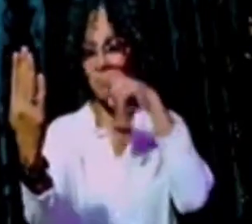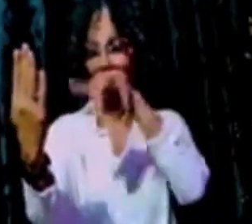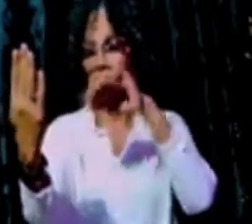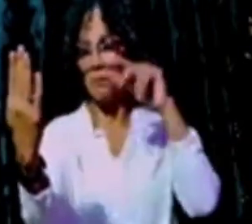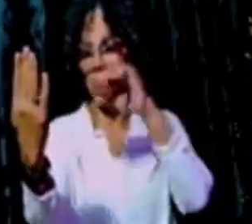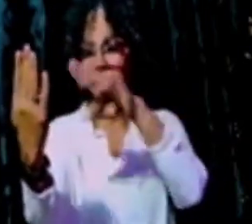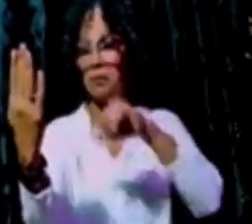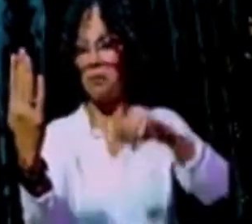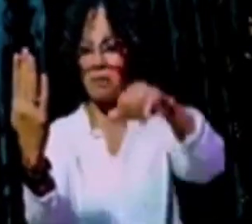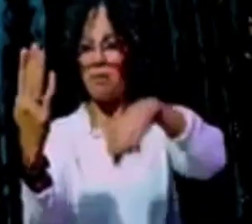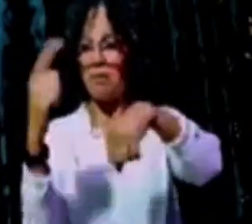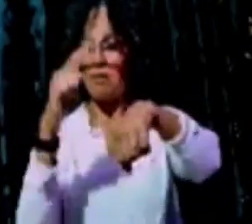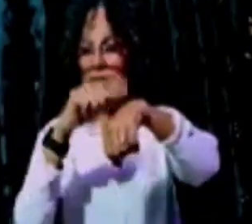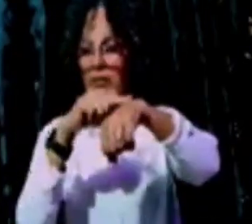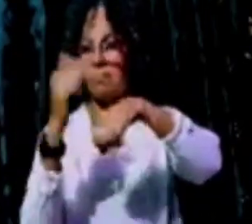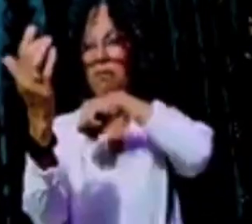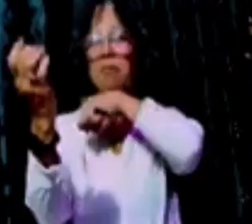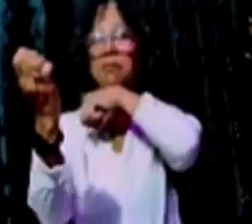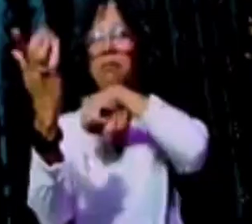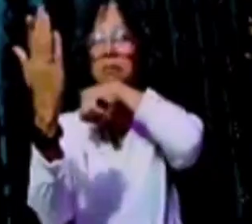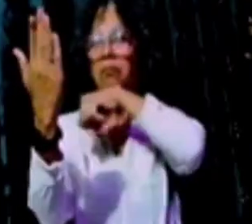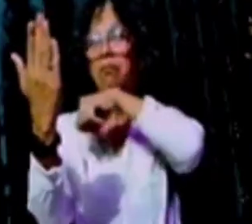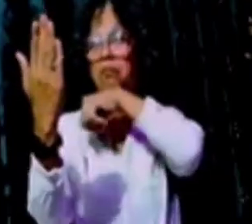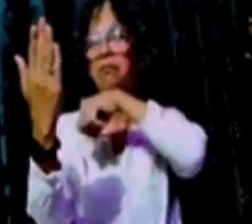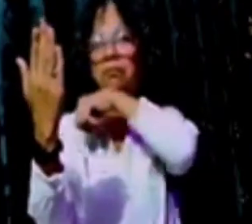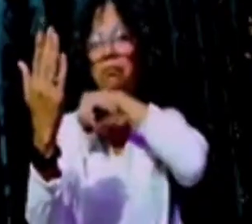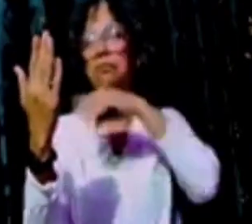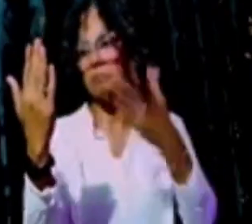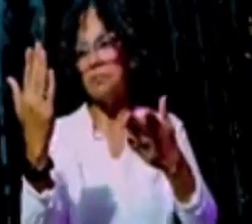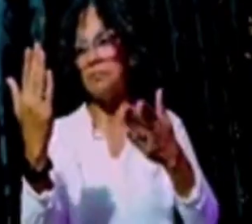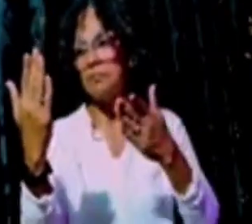Conversando com outros surdos, com outras pessoas. Então, a gente precisa ter